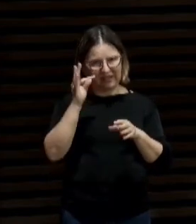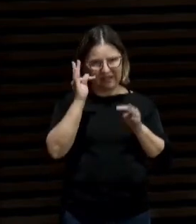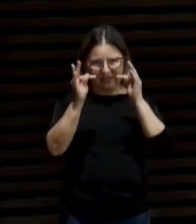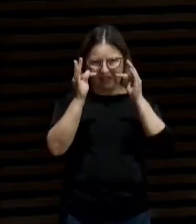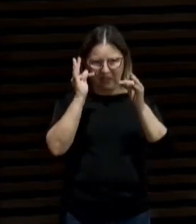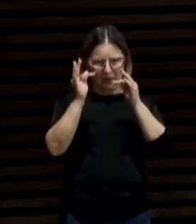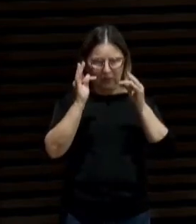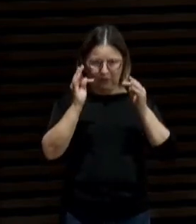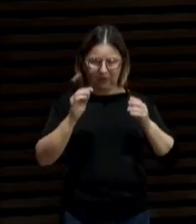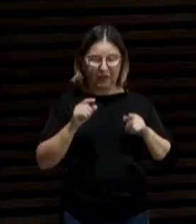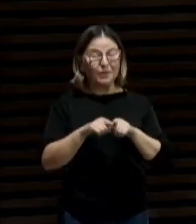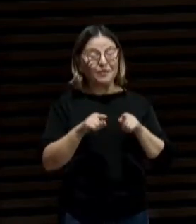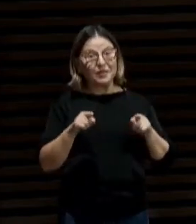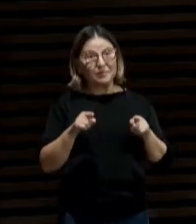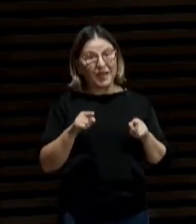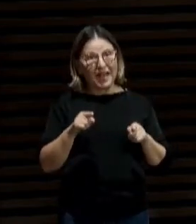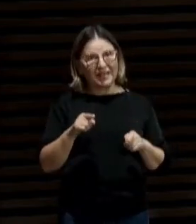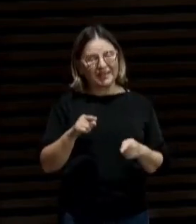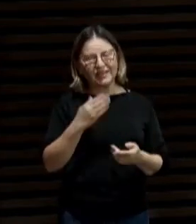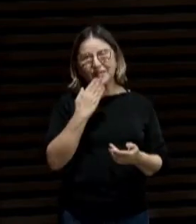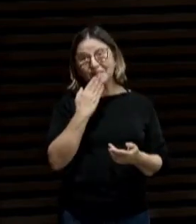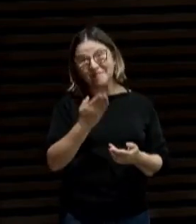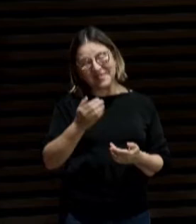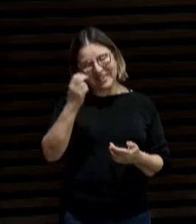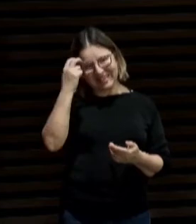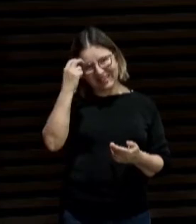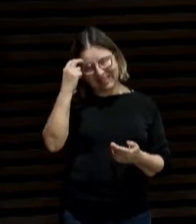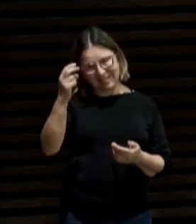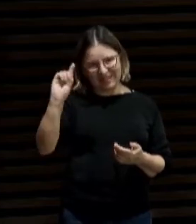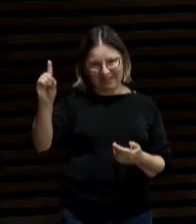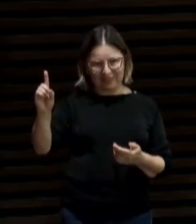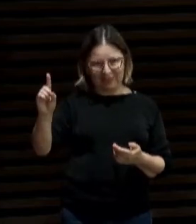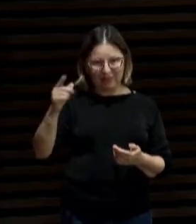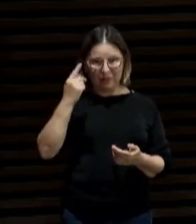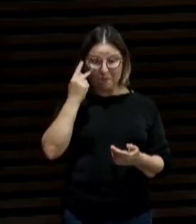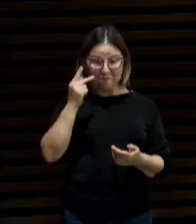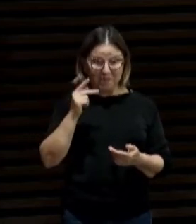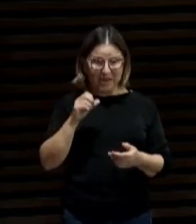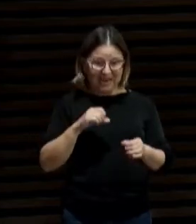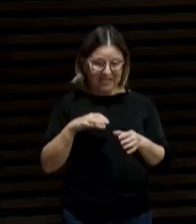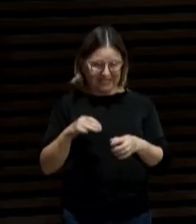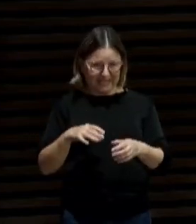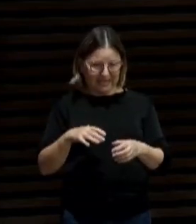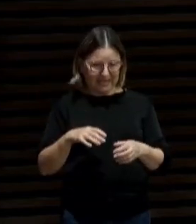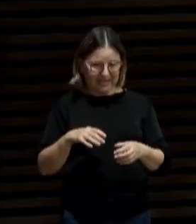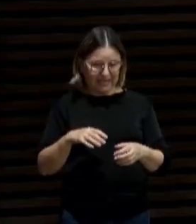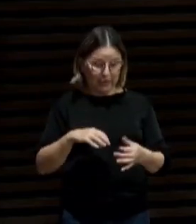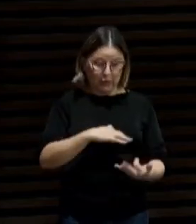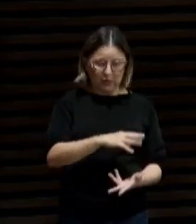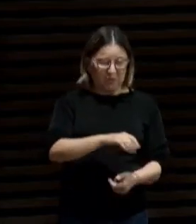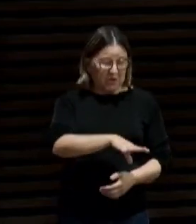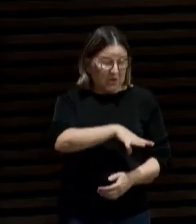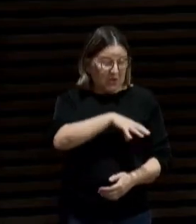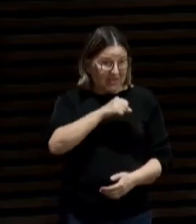mas peça sabedoria a Deus para você ensinar que o mundo odeia Jesus e os seus,